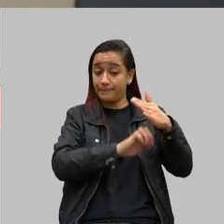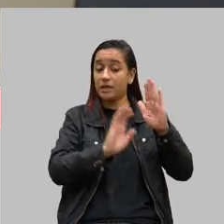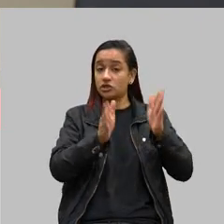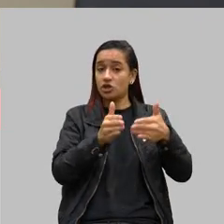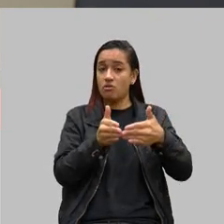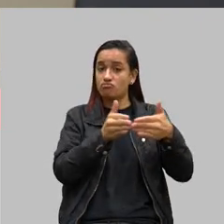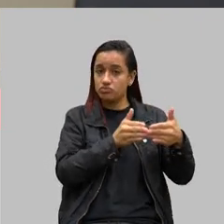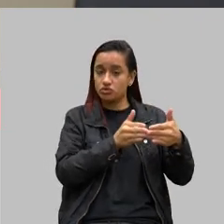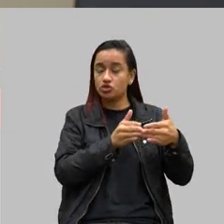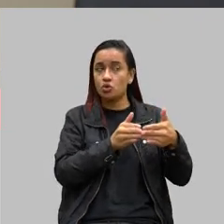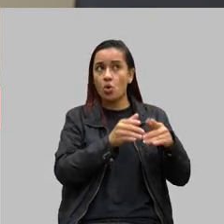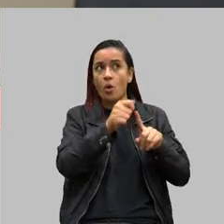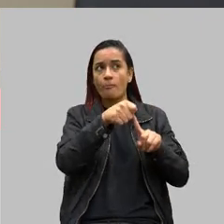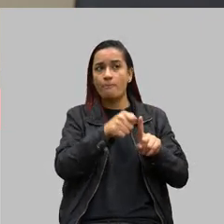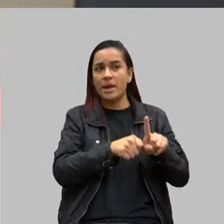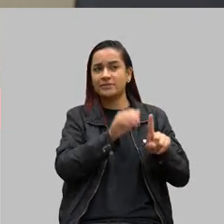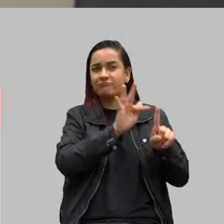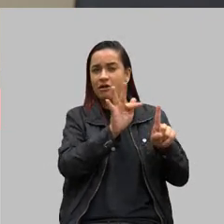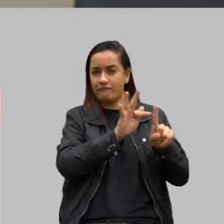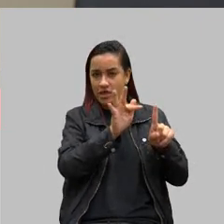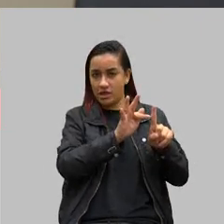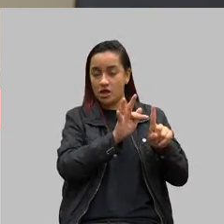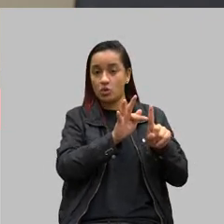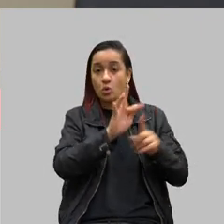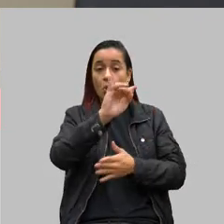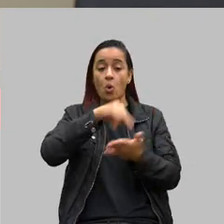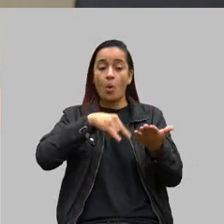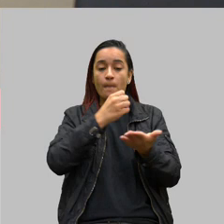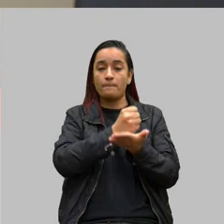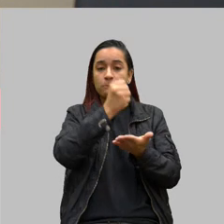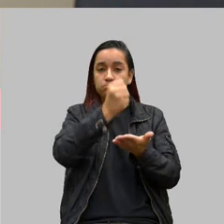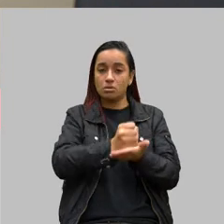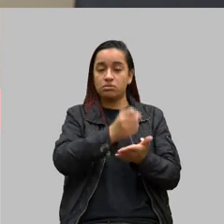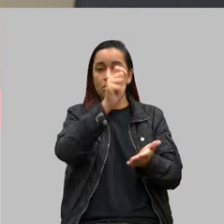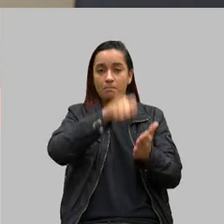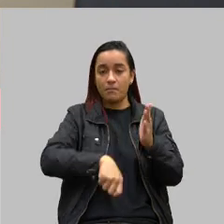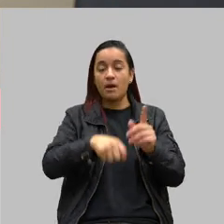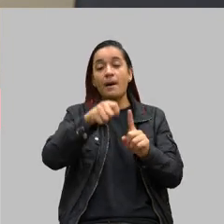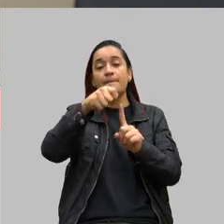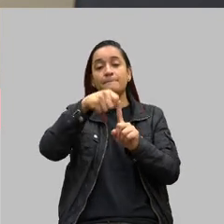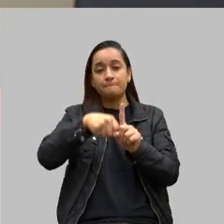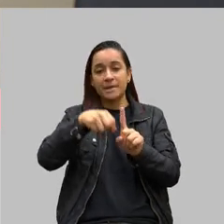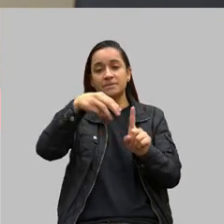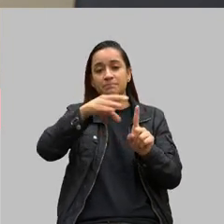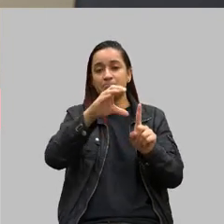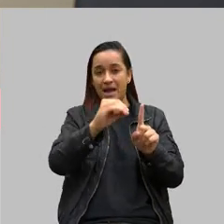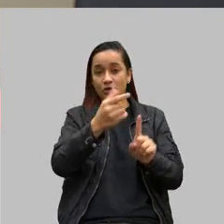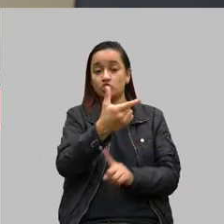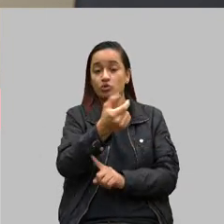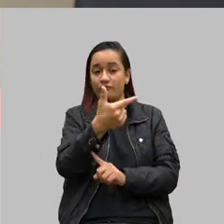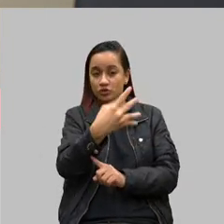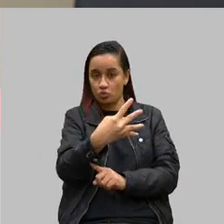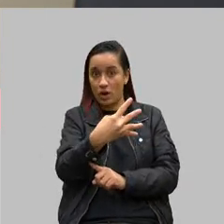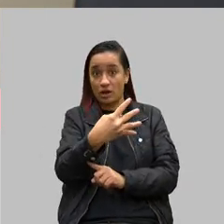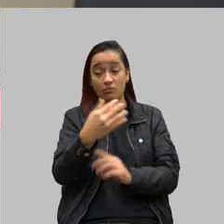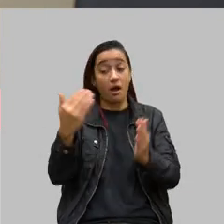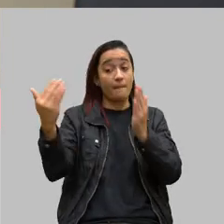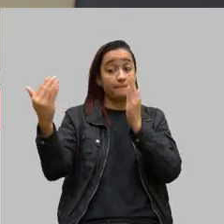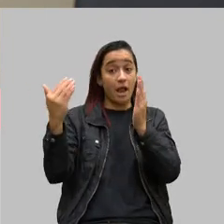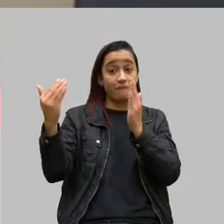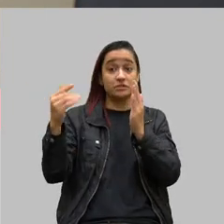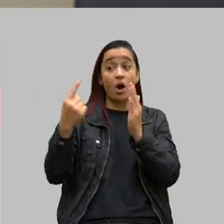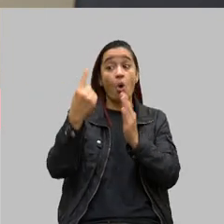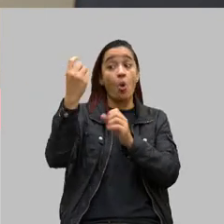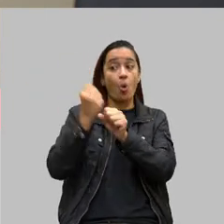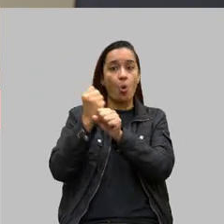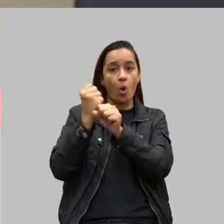fevereiro né o protocolo foi efetivado né no âmbito da fian em março de 24 a previsão aí é um ano desse processo então nós